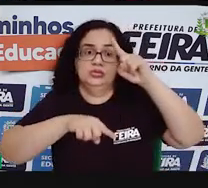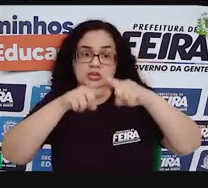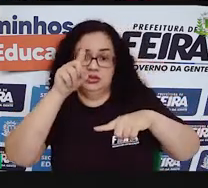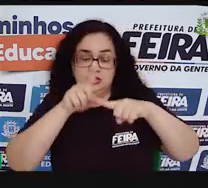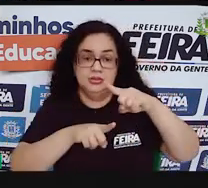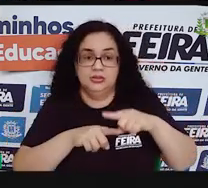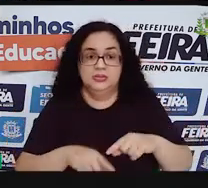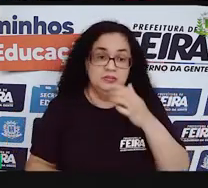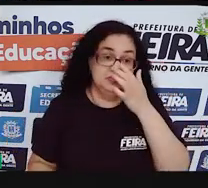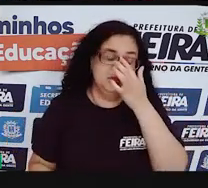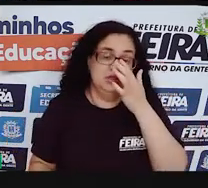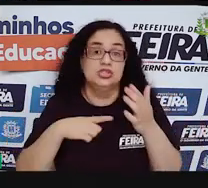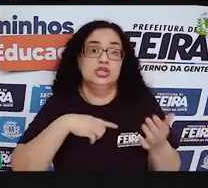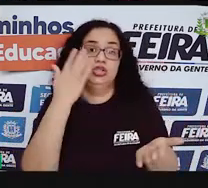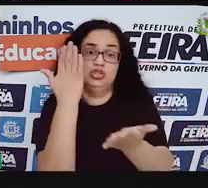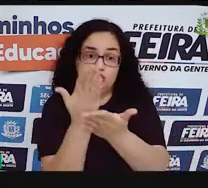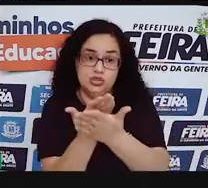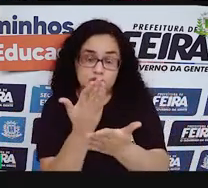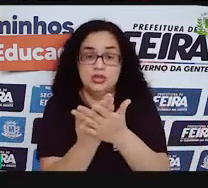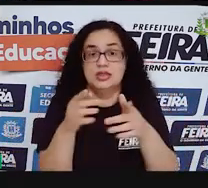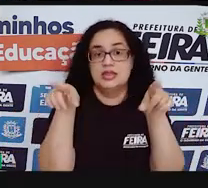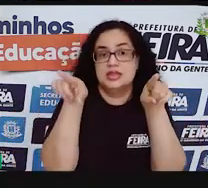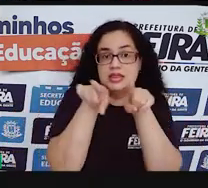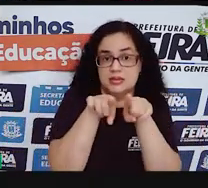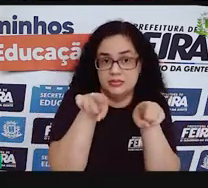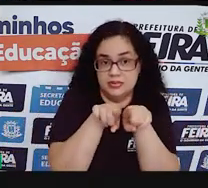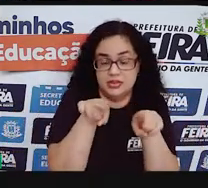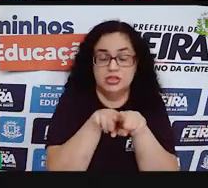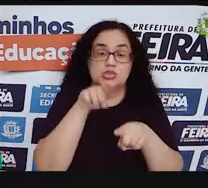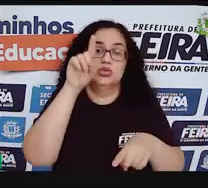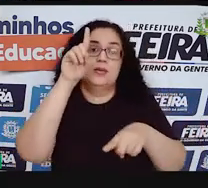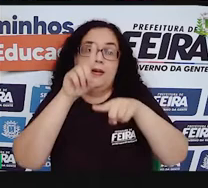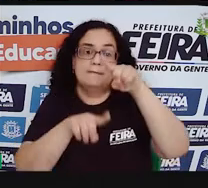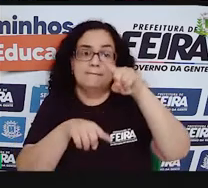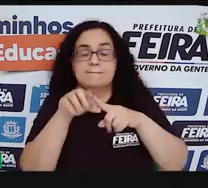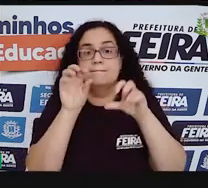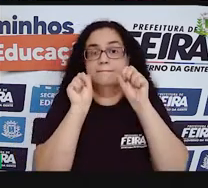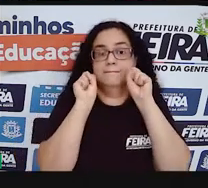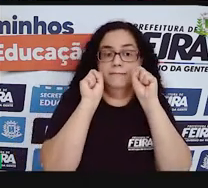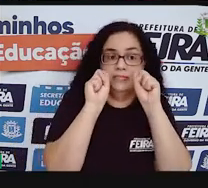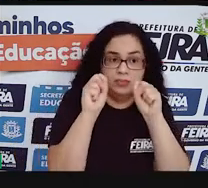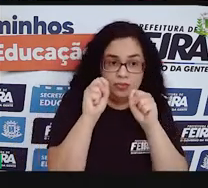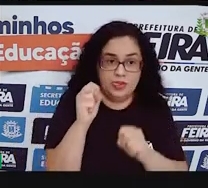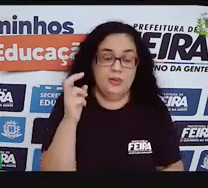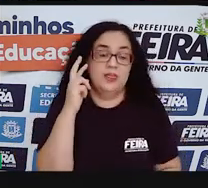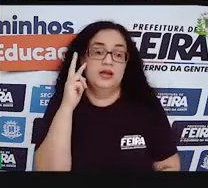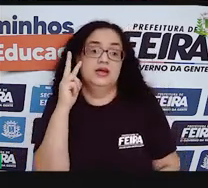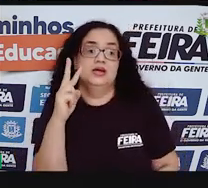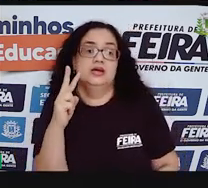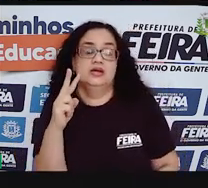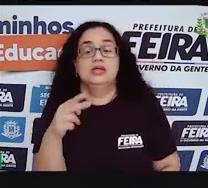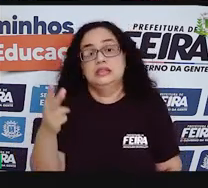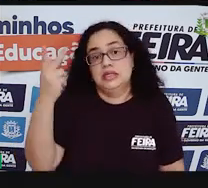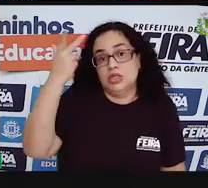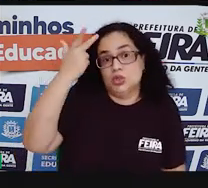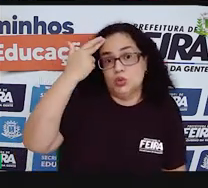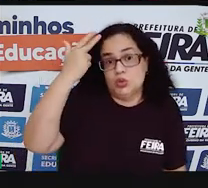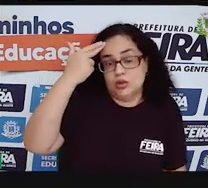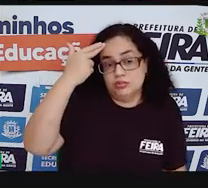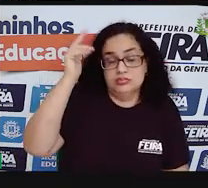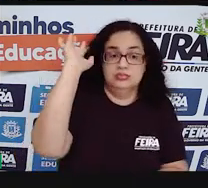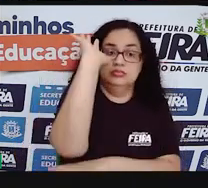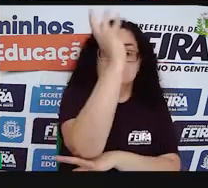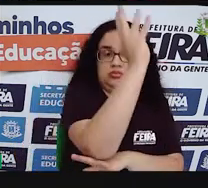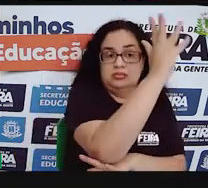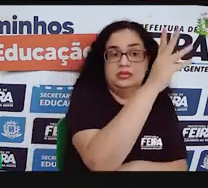material. Nós já estudamos aí também que os materiais podem vir tanto da origem natural